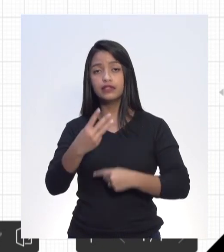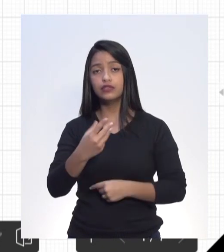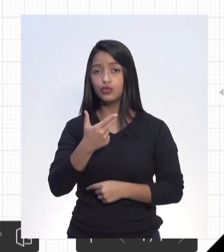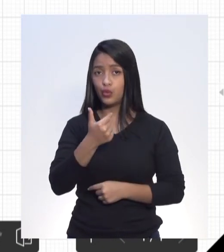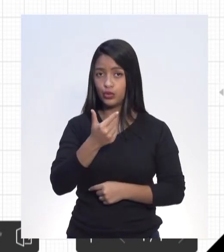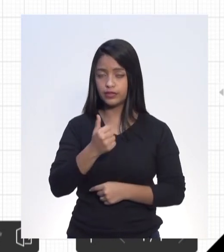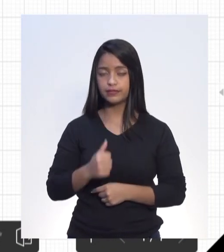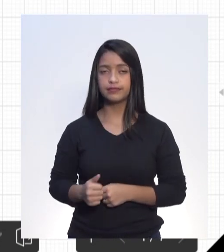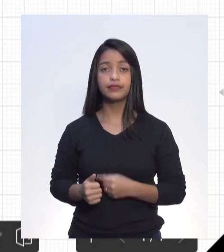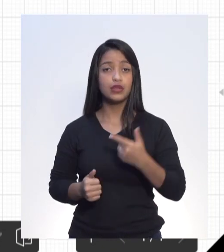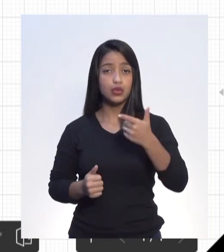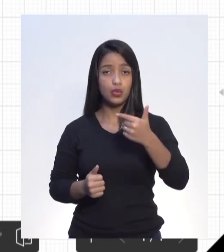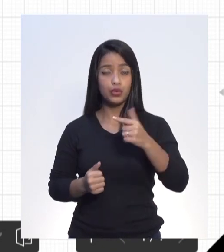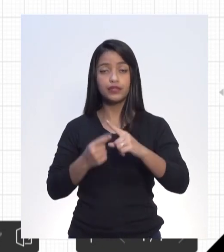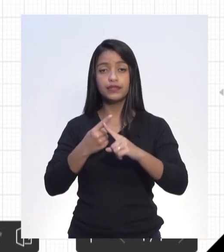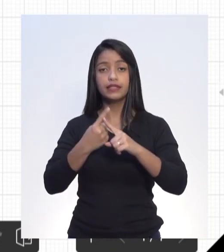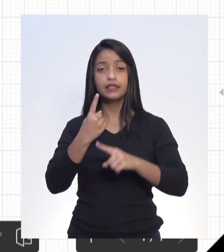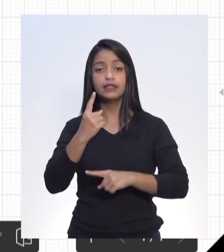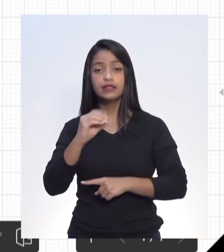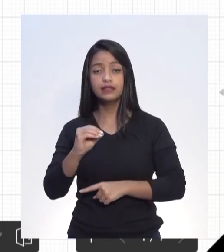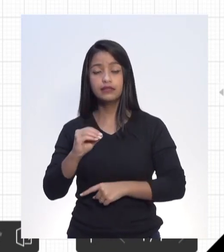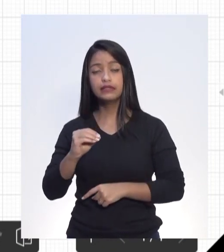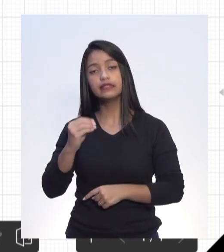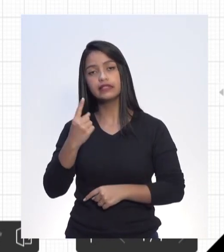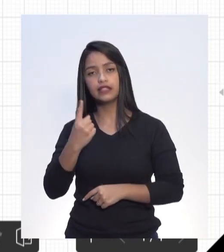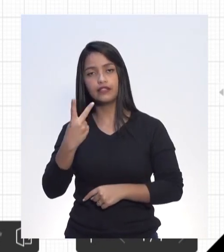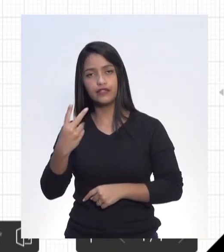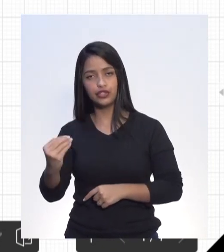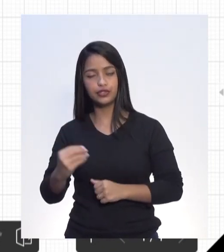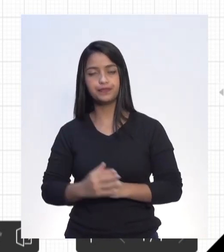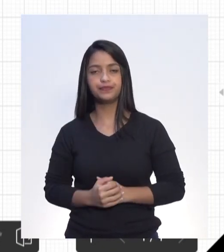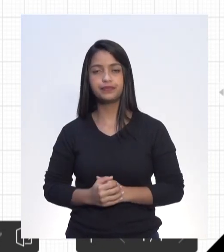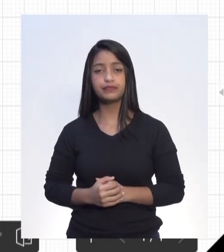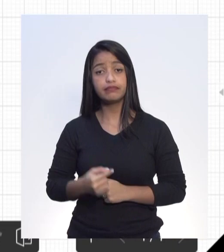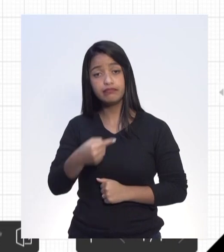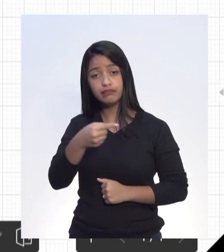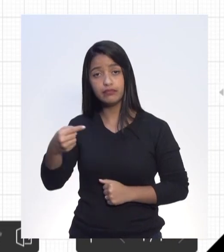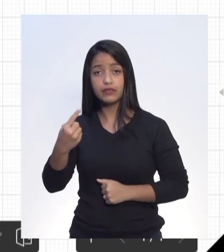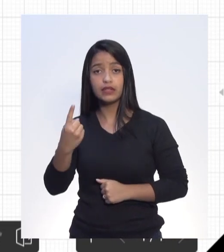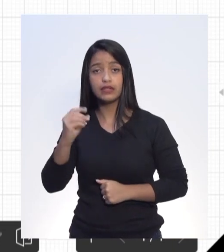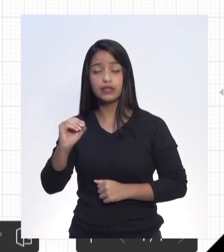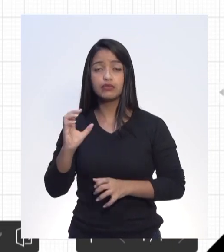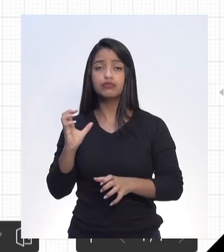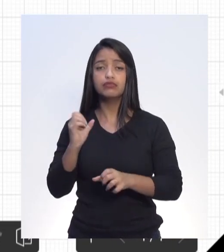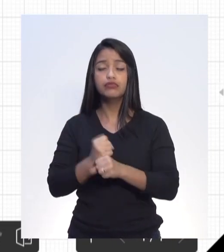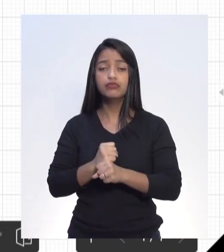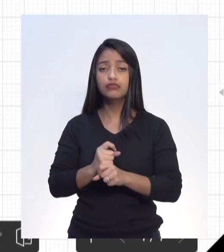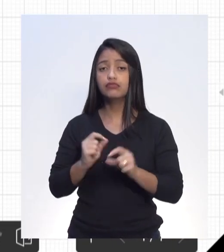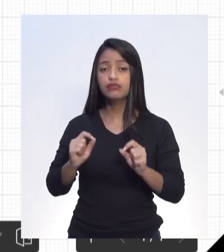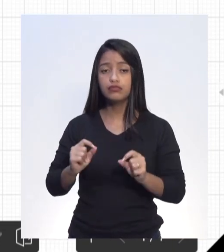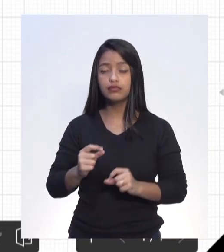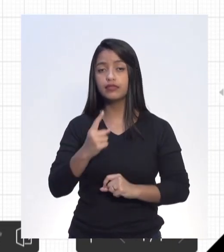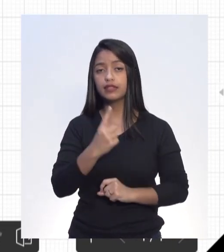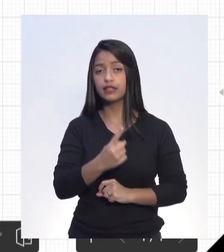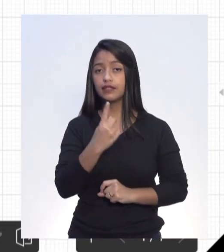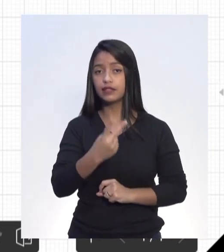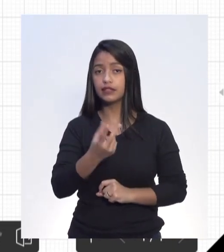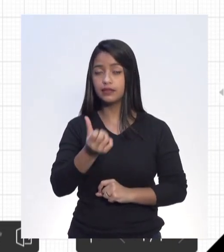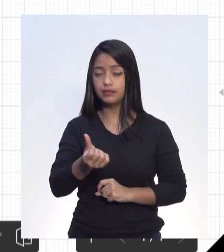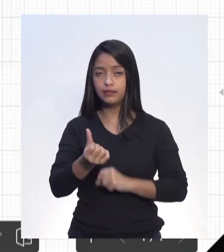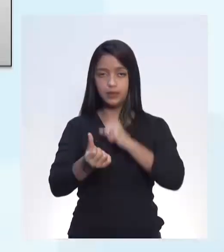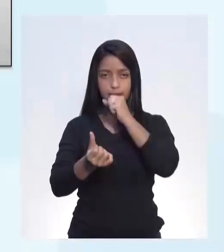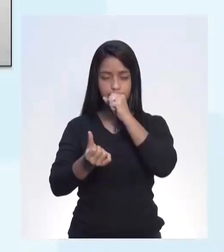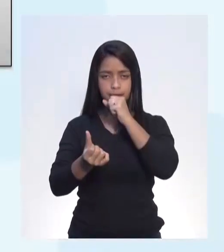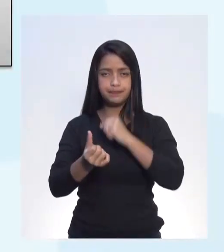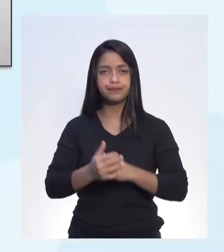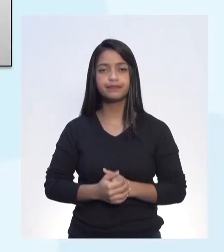temos 120, e o 10 aqui, ele está só subtraindo, portanto, temos aqui, ó, 126. Portanto,